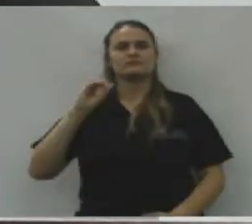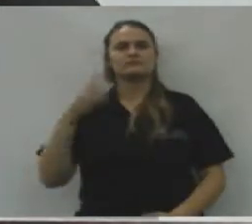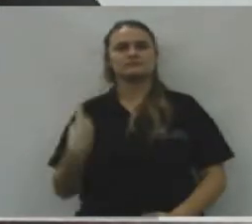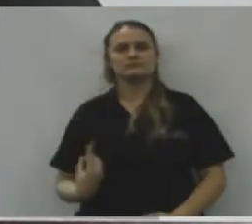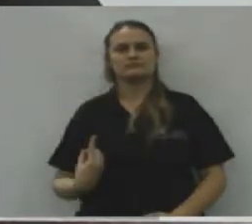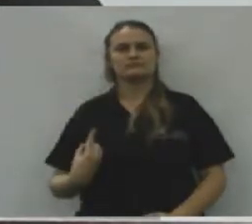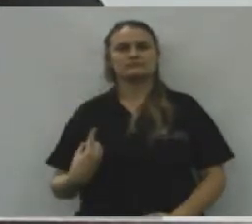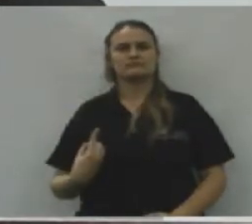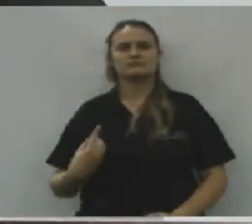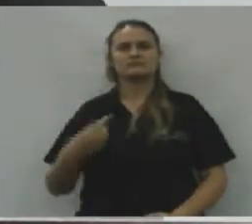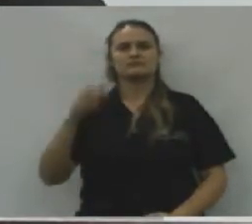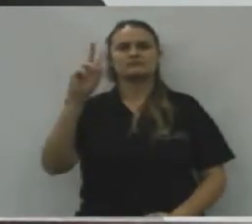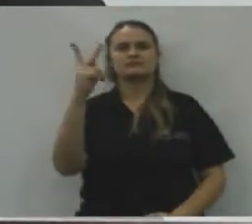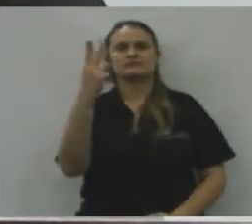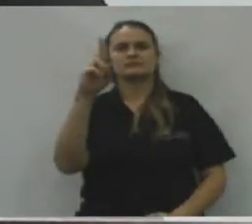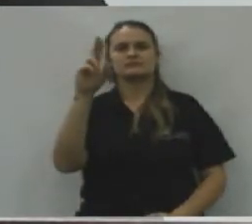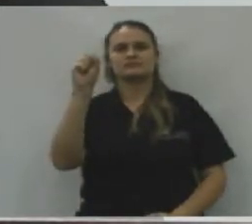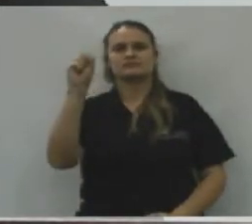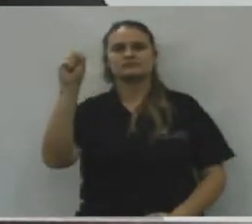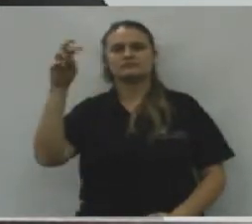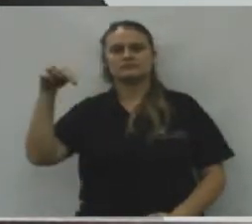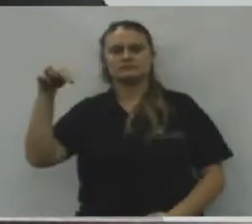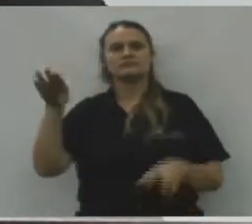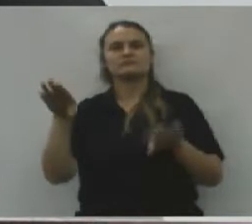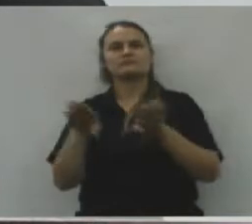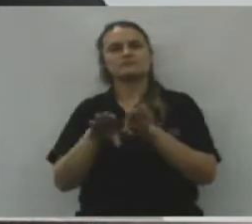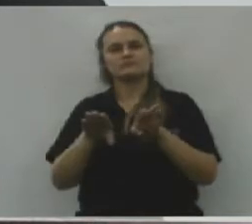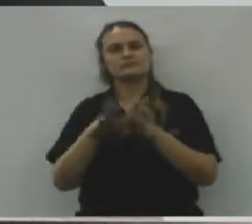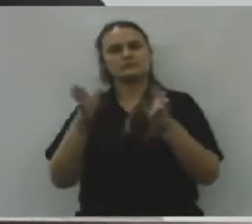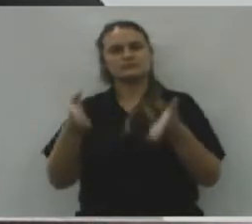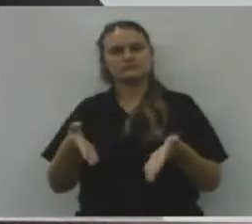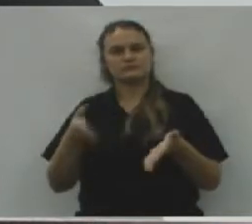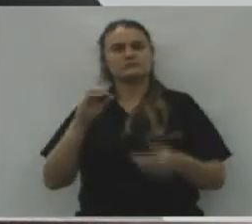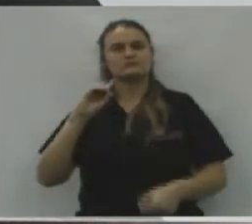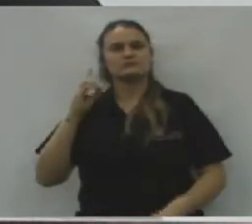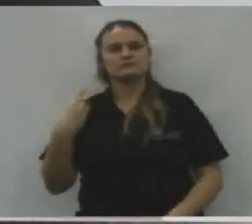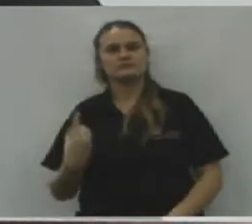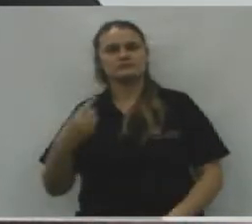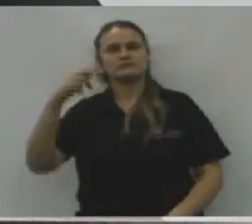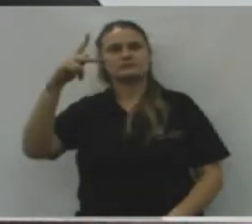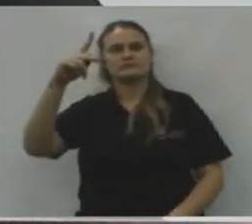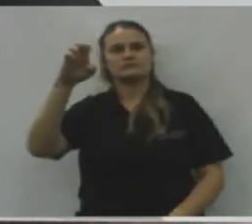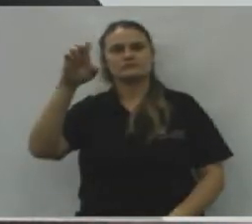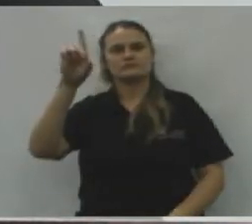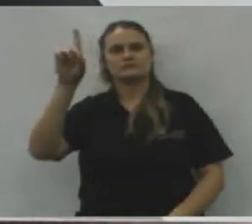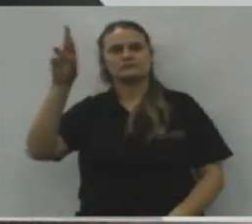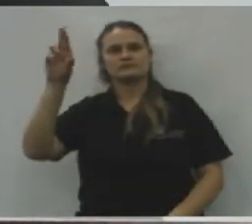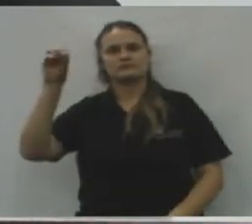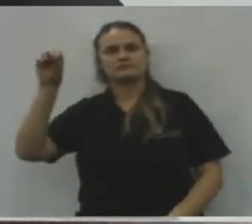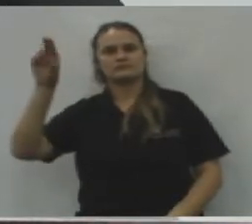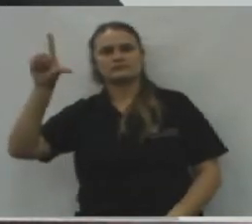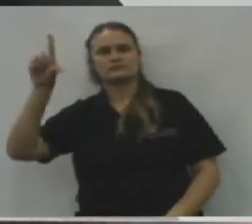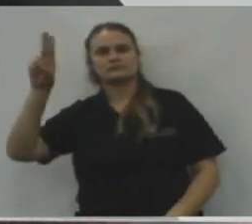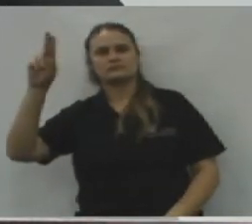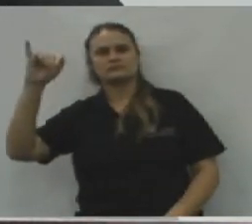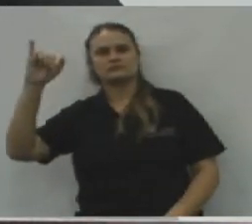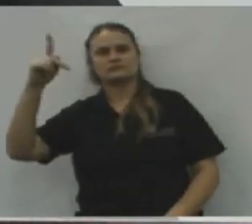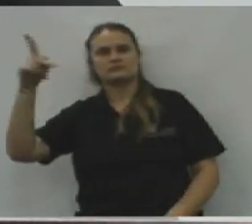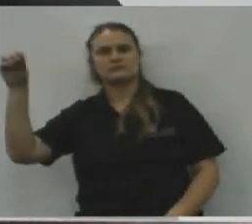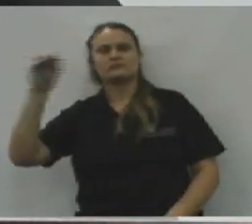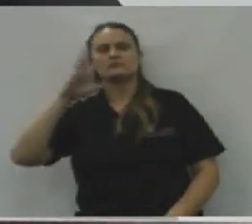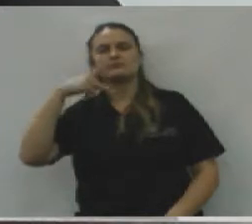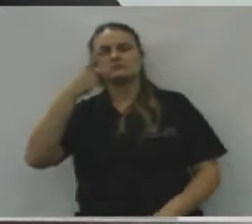de União da Vitória, Hussein Bacri, e também hoje o deputado Pedro Lupion também fez uso falando do